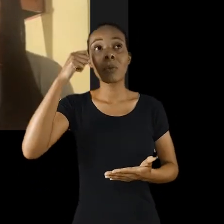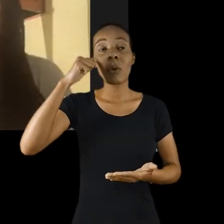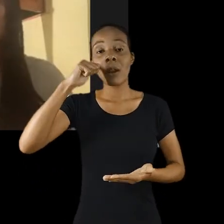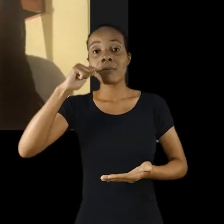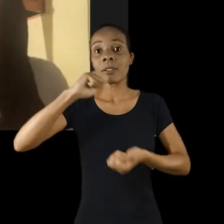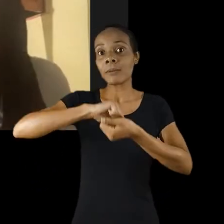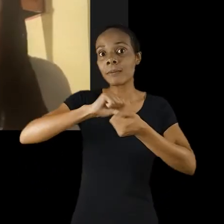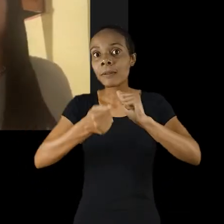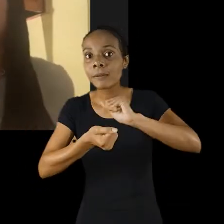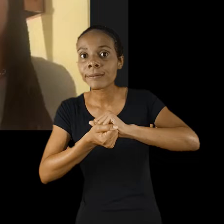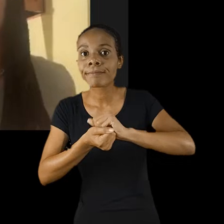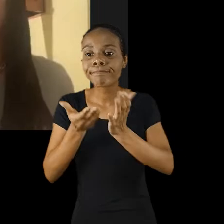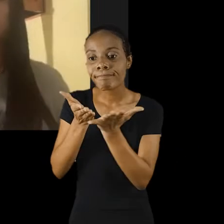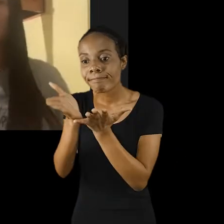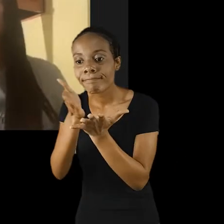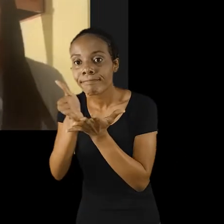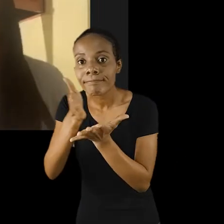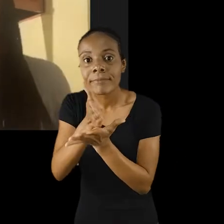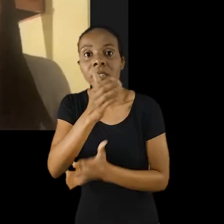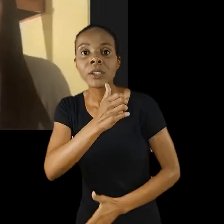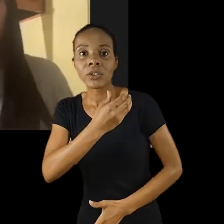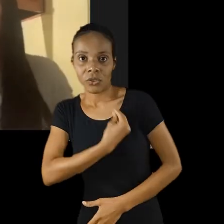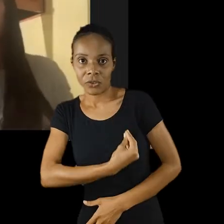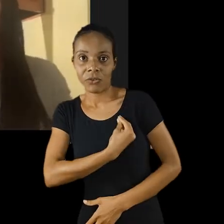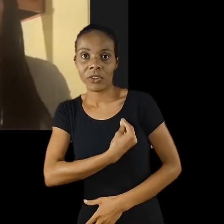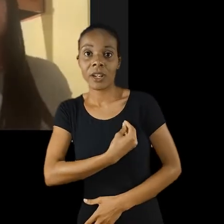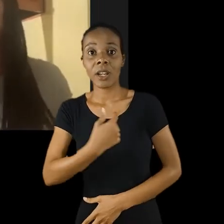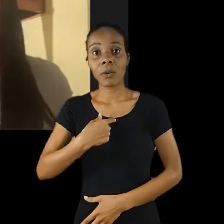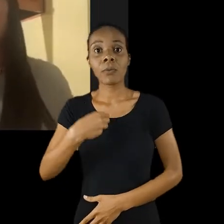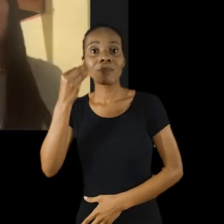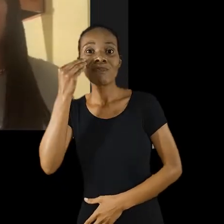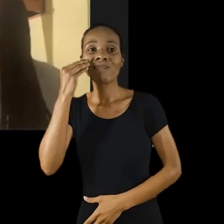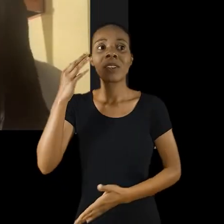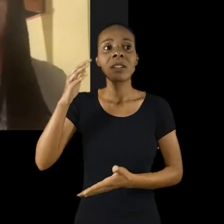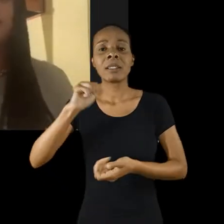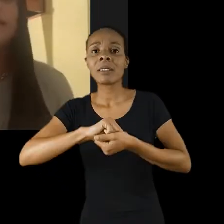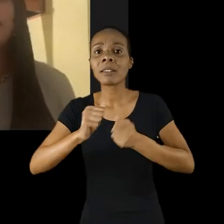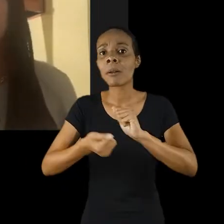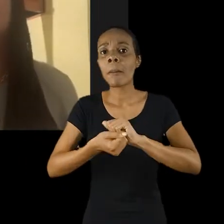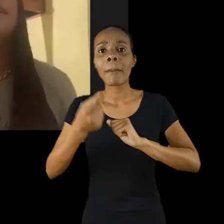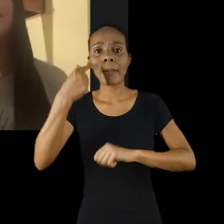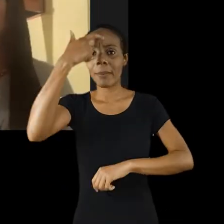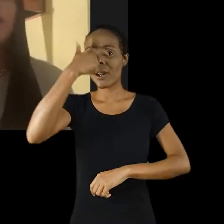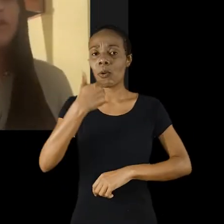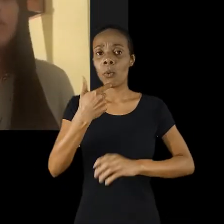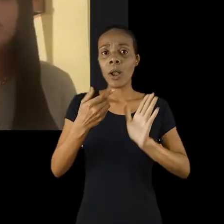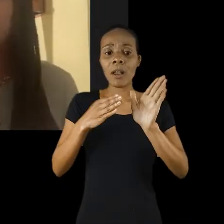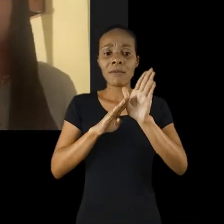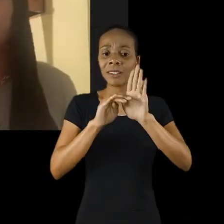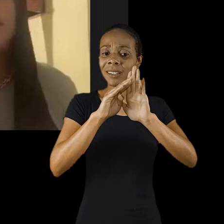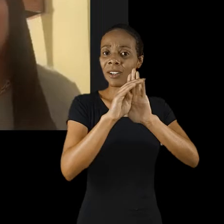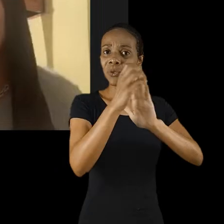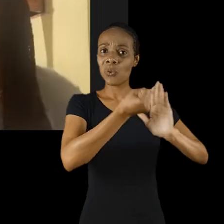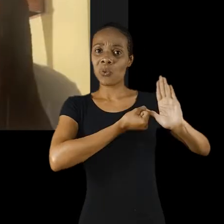tive que traçar outras formas para que eu não fosse a da vez, sabe? Para que eu não fosse a estatística do ano,